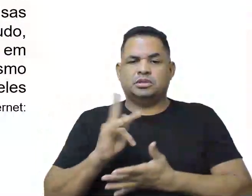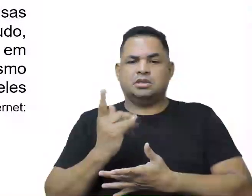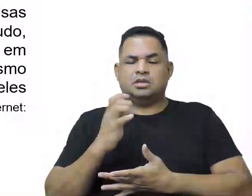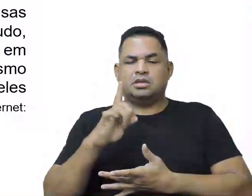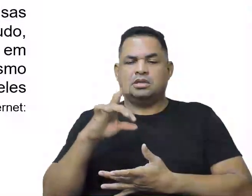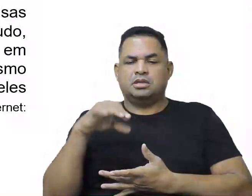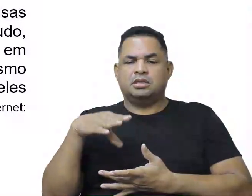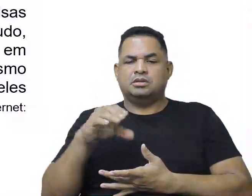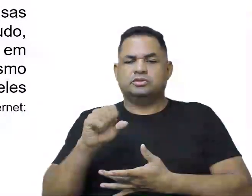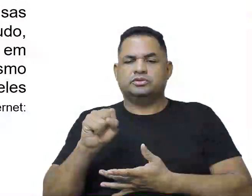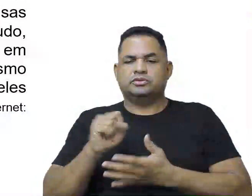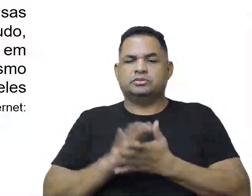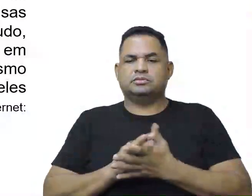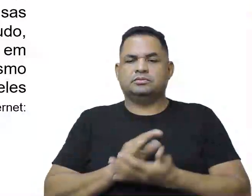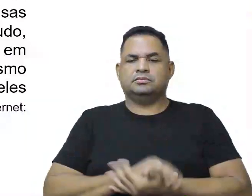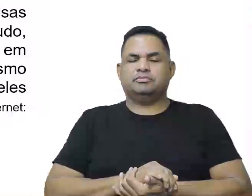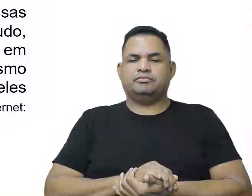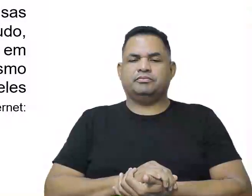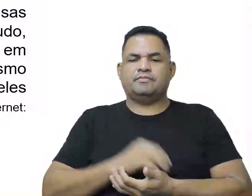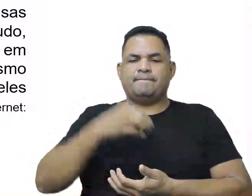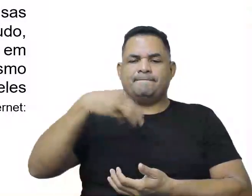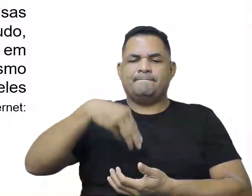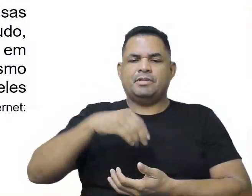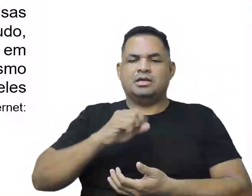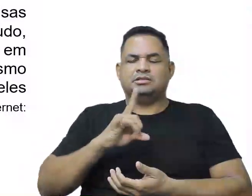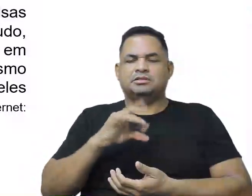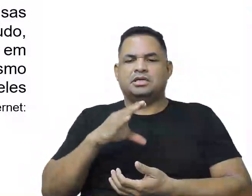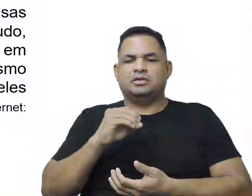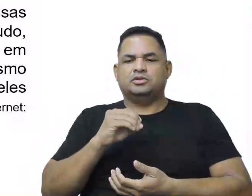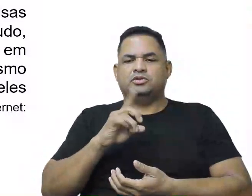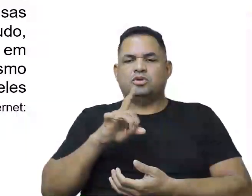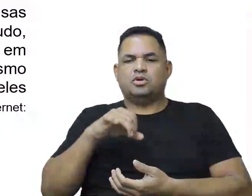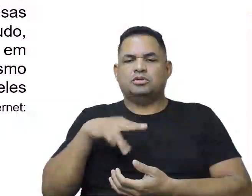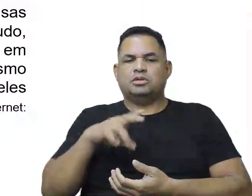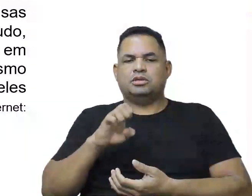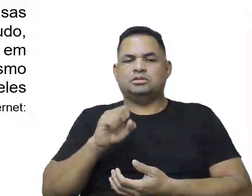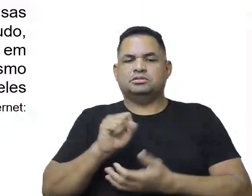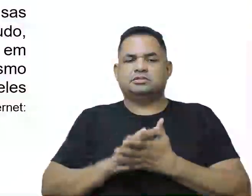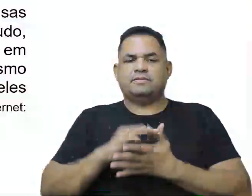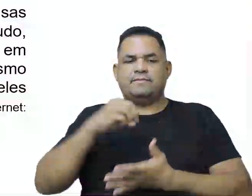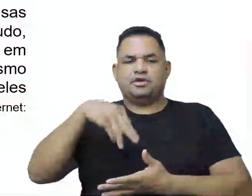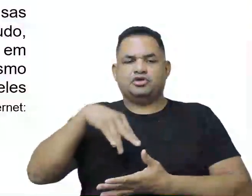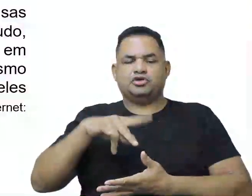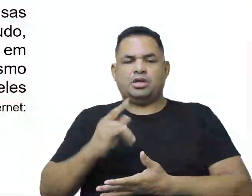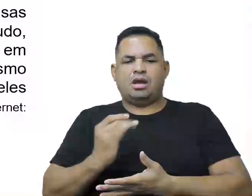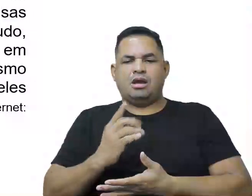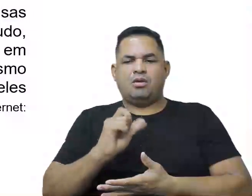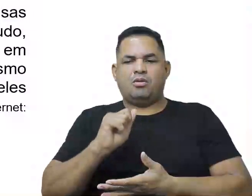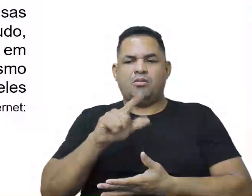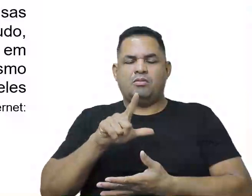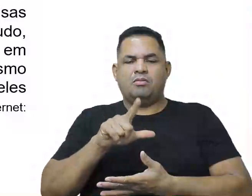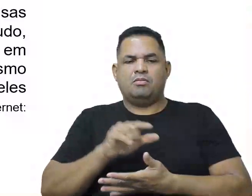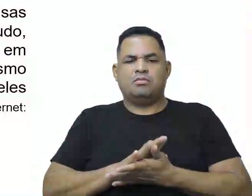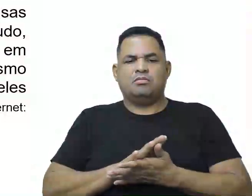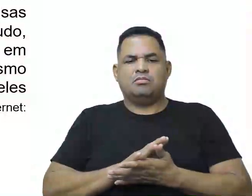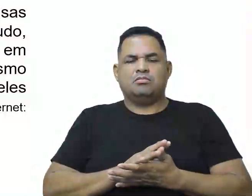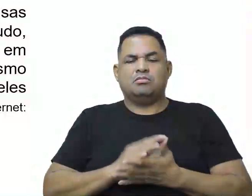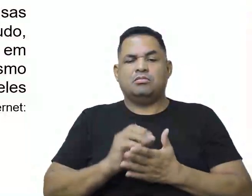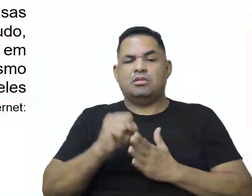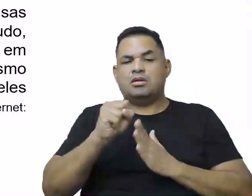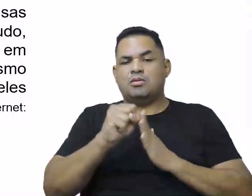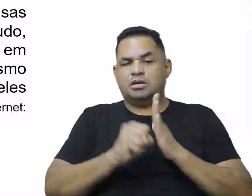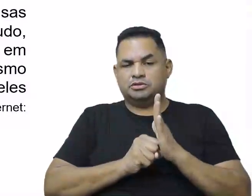jovens reggae anos o Marcelo Dorneles Michel né é um artigo e